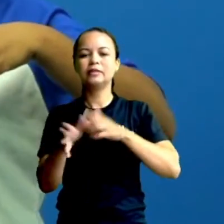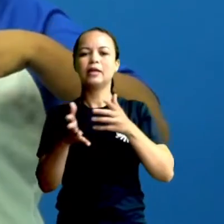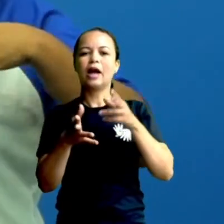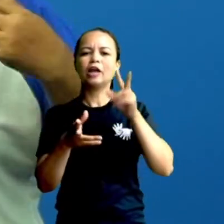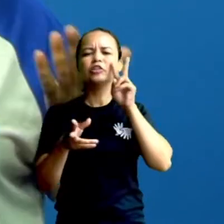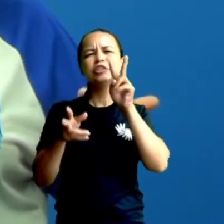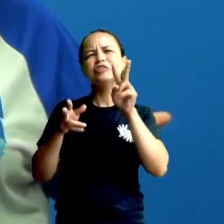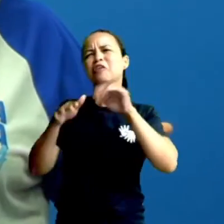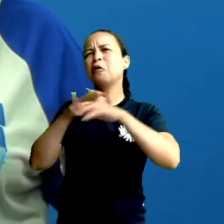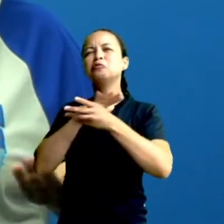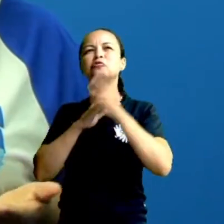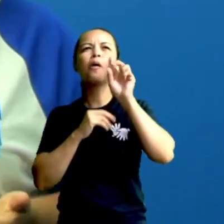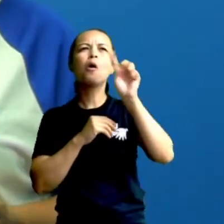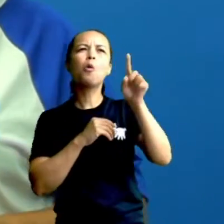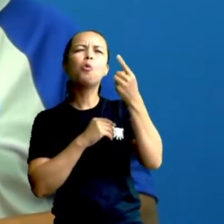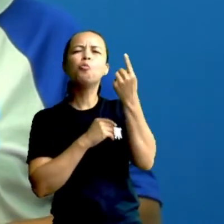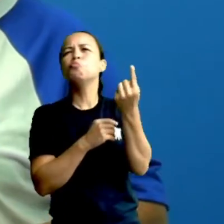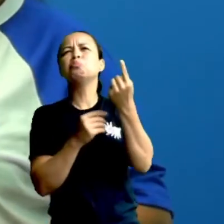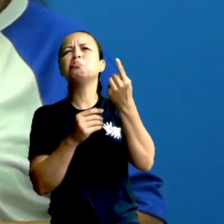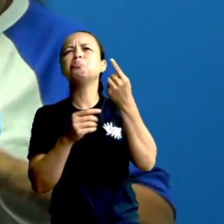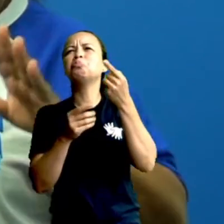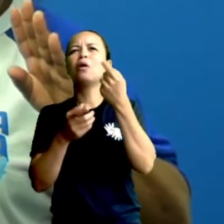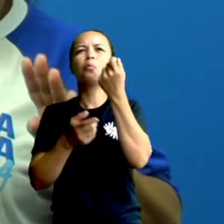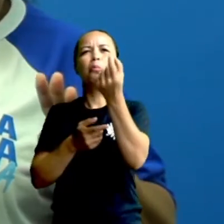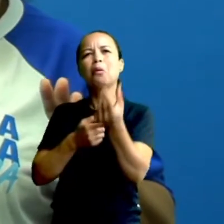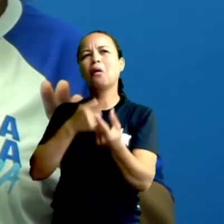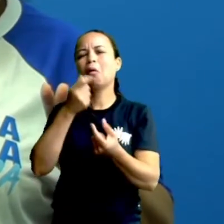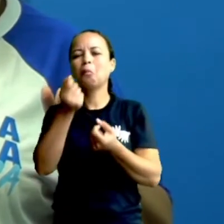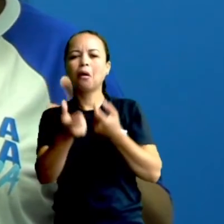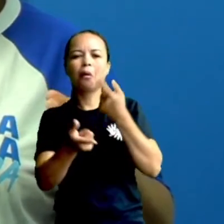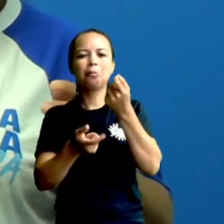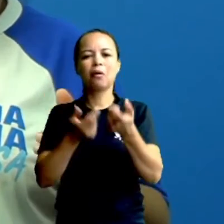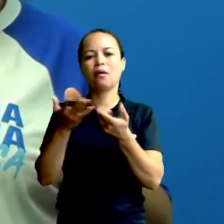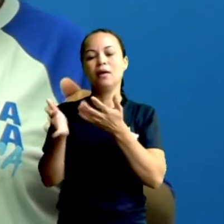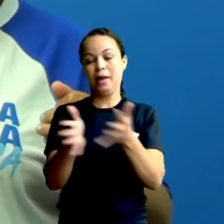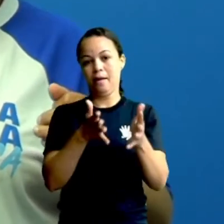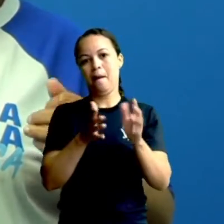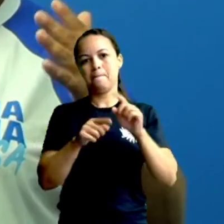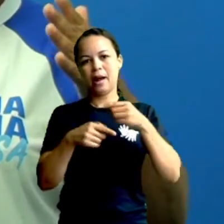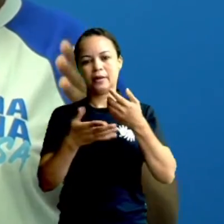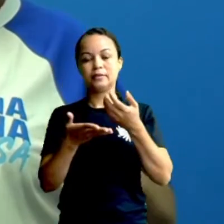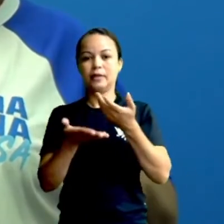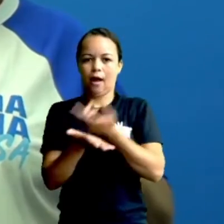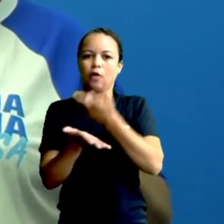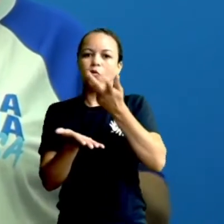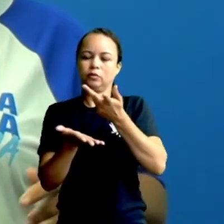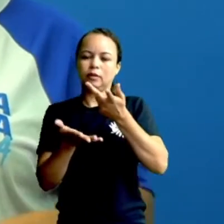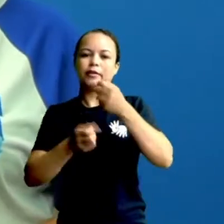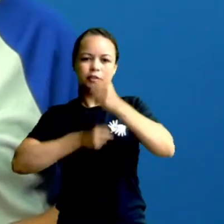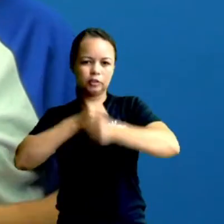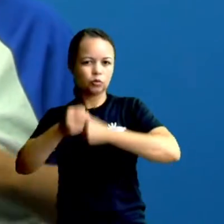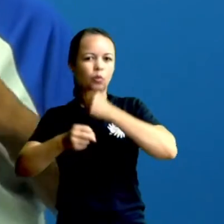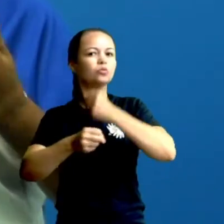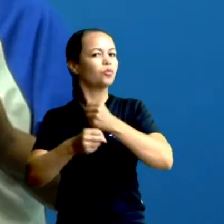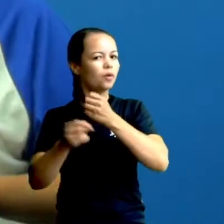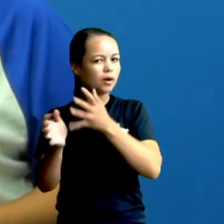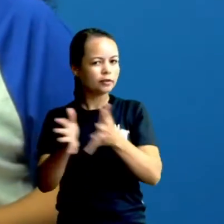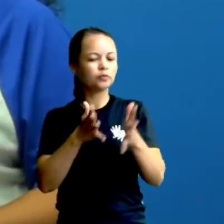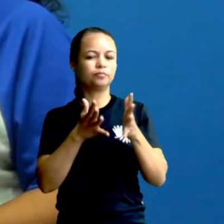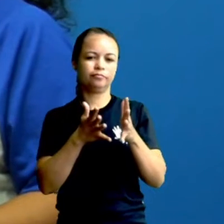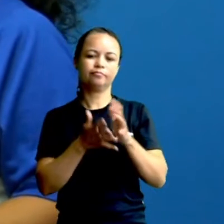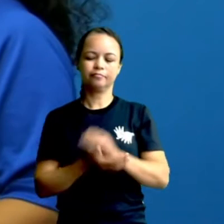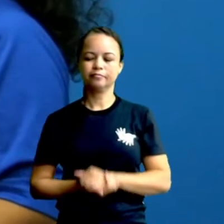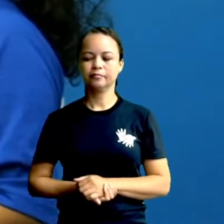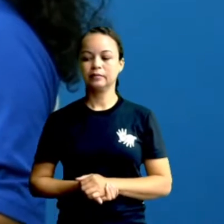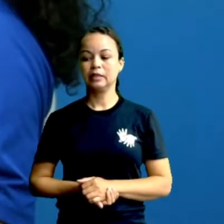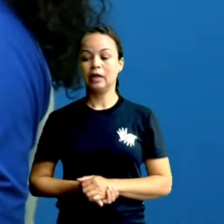né, e nem todos os dias. Então vamos lá, a chuva de meteoros acontece anualmente, tá certo? Esse é um dos